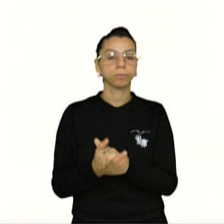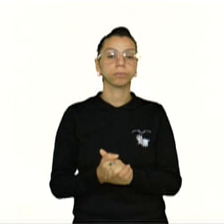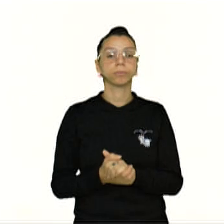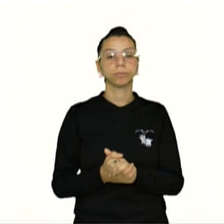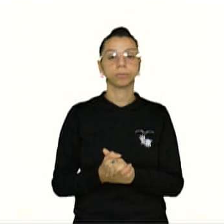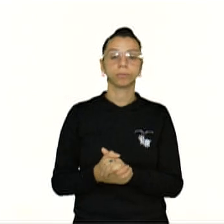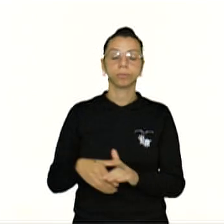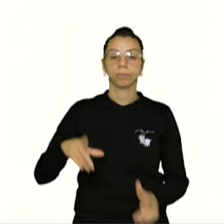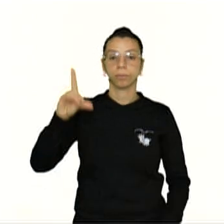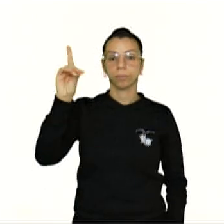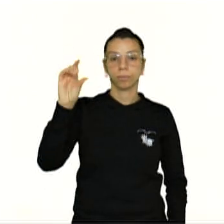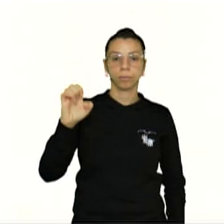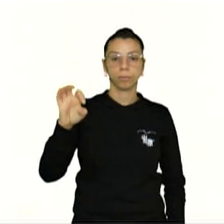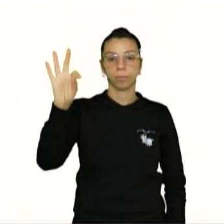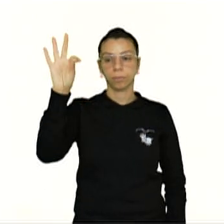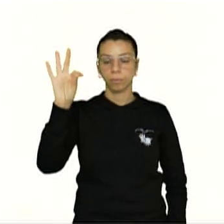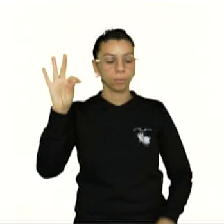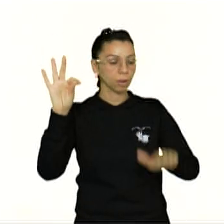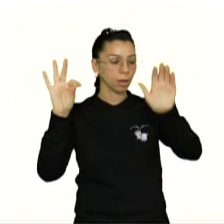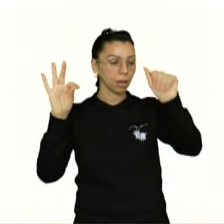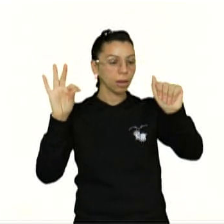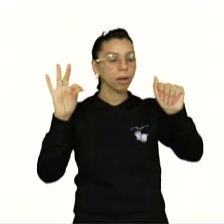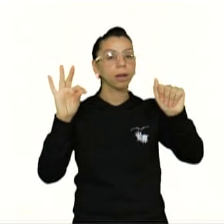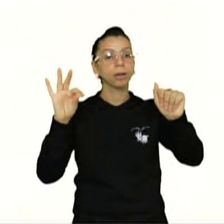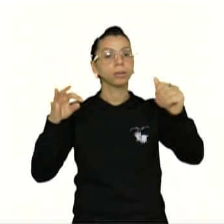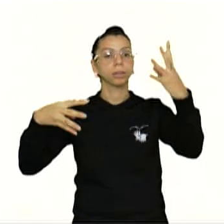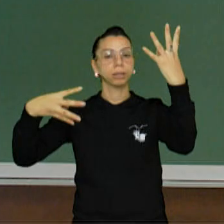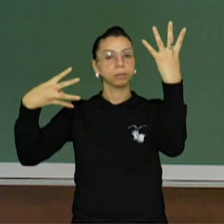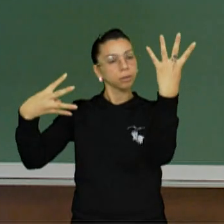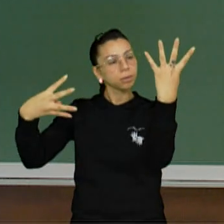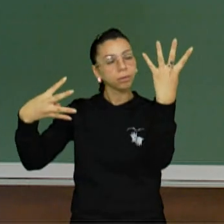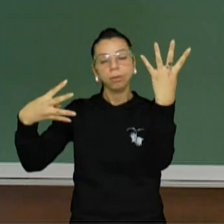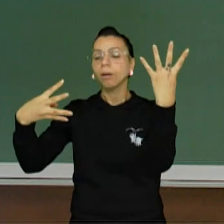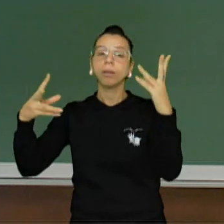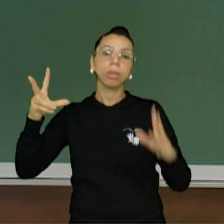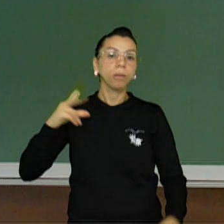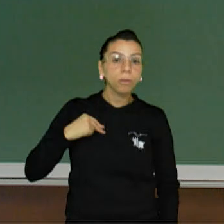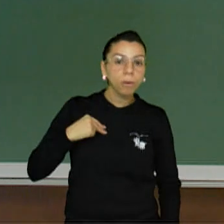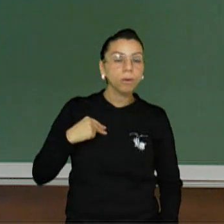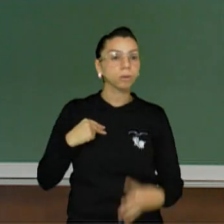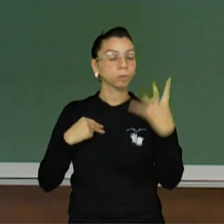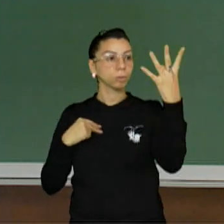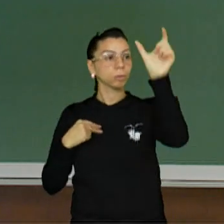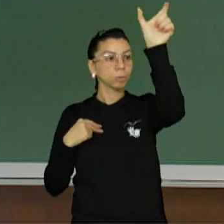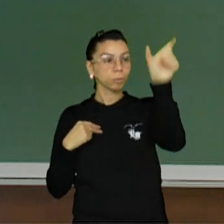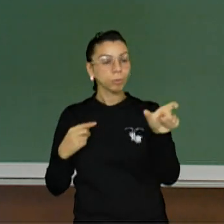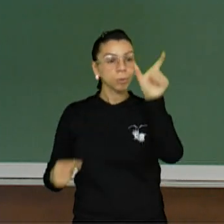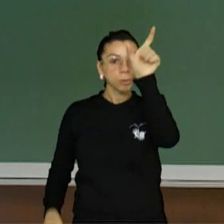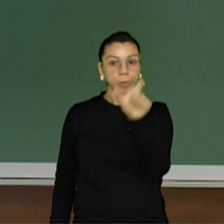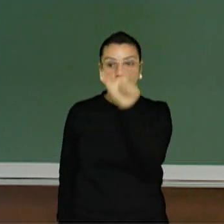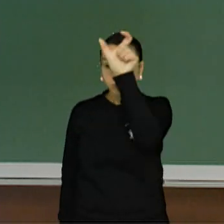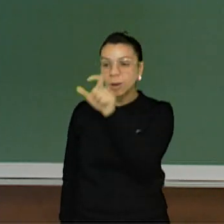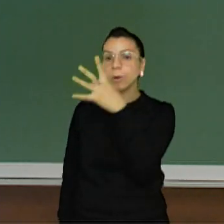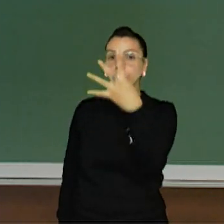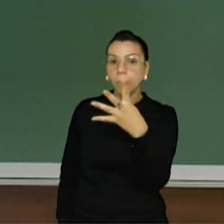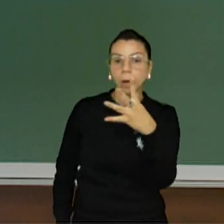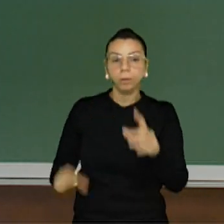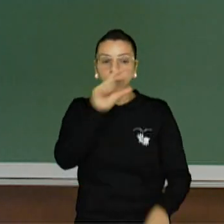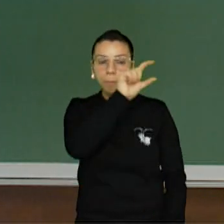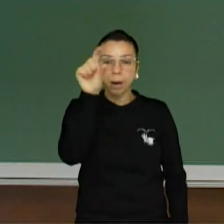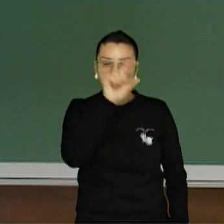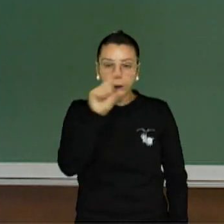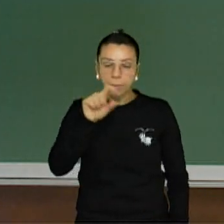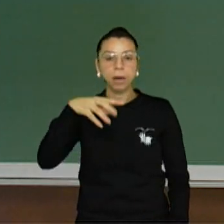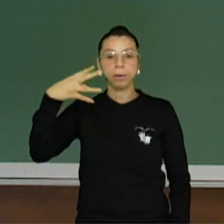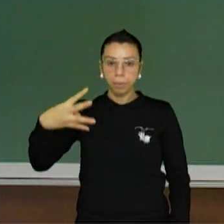do determinante da matriz A? 4 por 4. Nossa, né? Então, 4 linhas e 4 colunas, em que os elementos